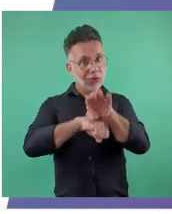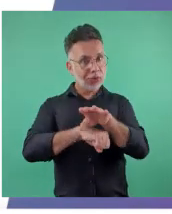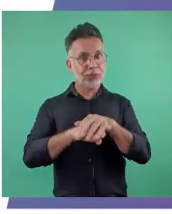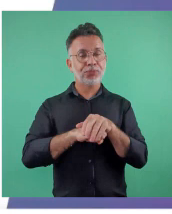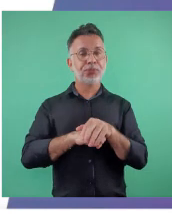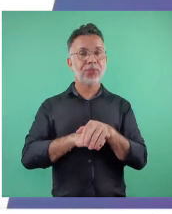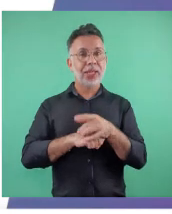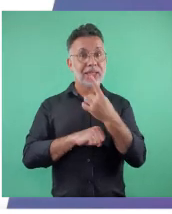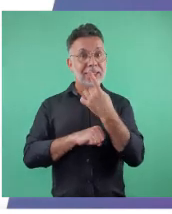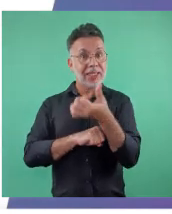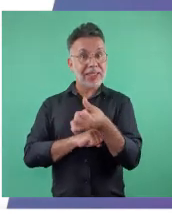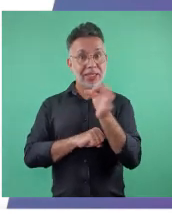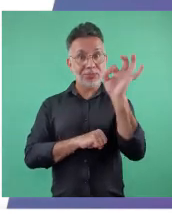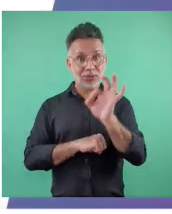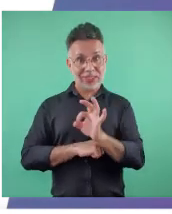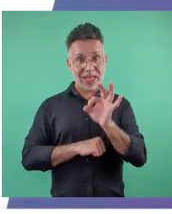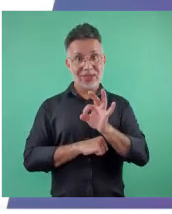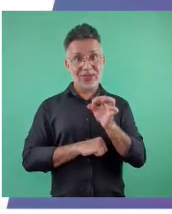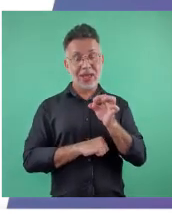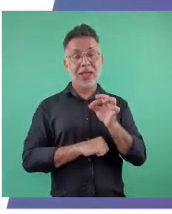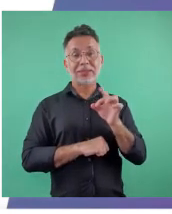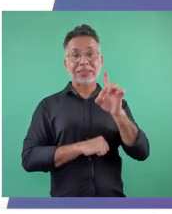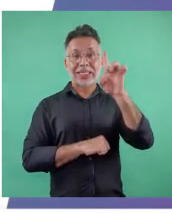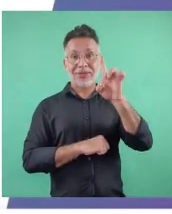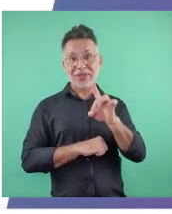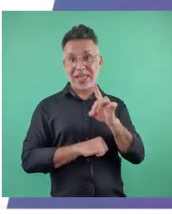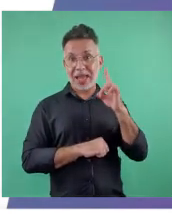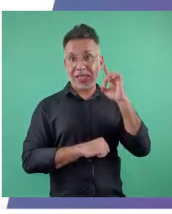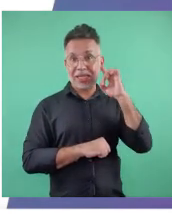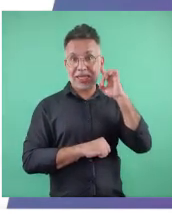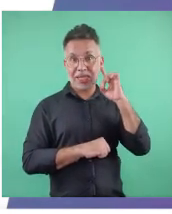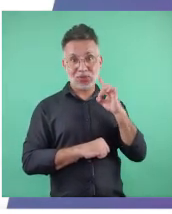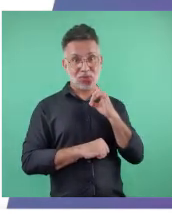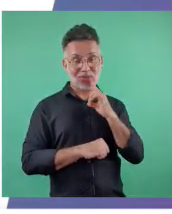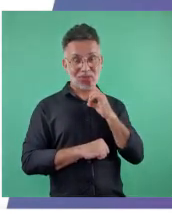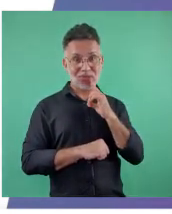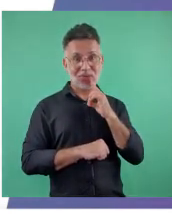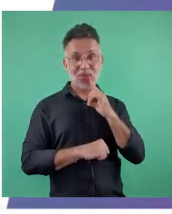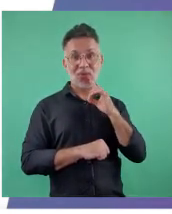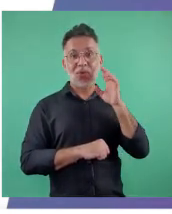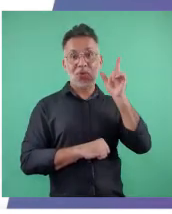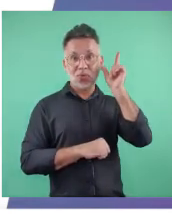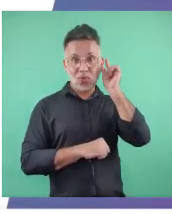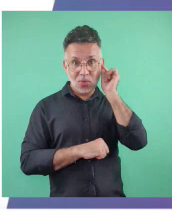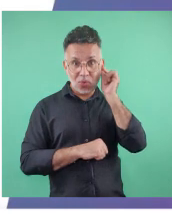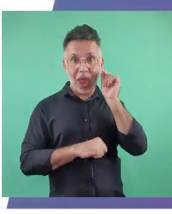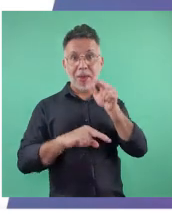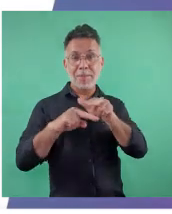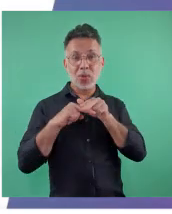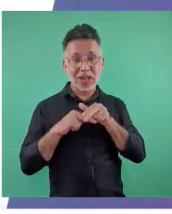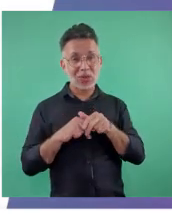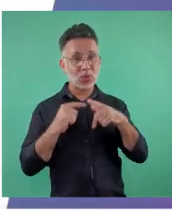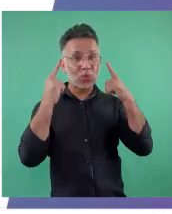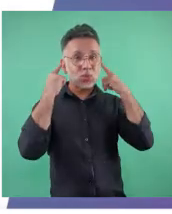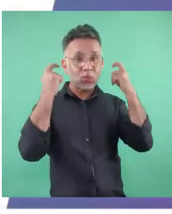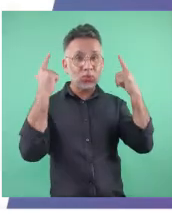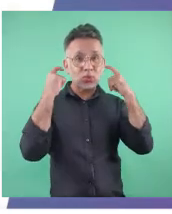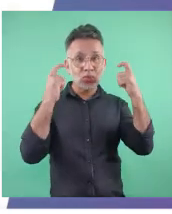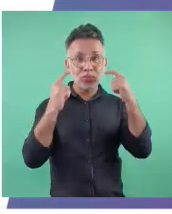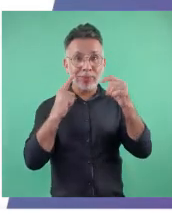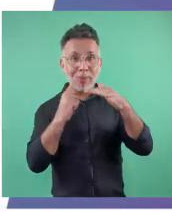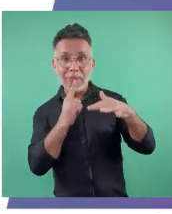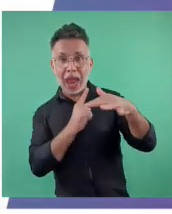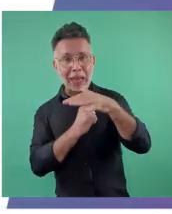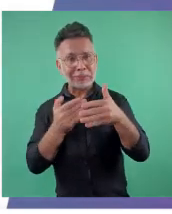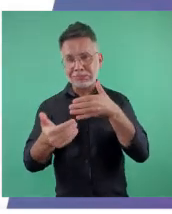16% da deficiência auditiva dos adultos elas são devido às atividades ruidosas, seja de